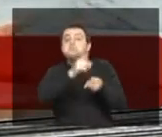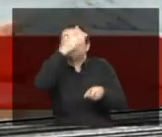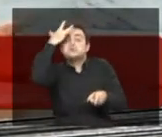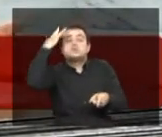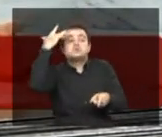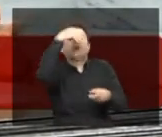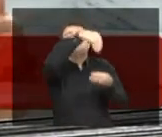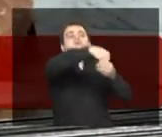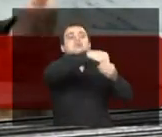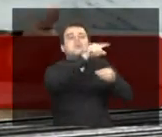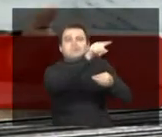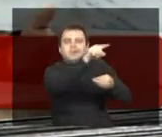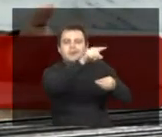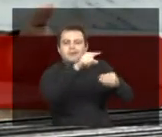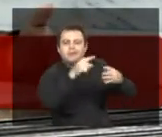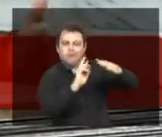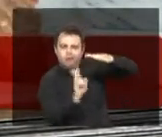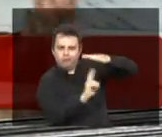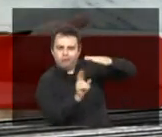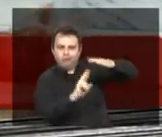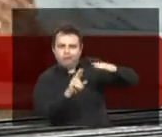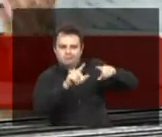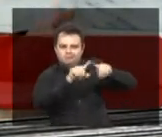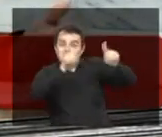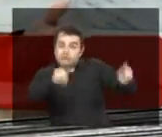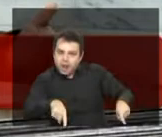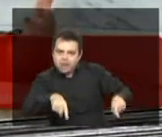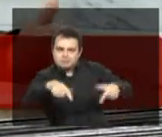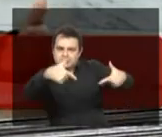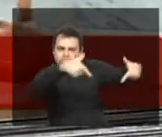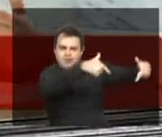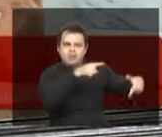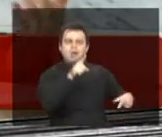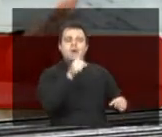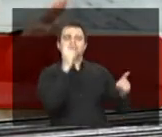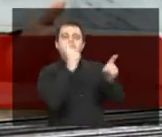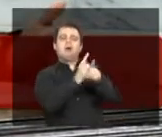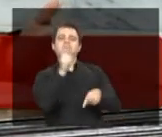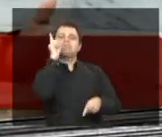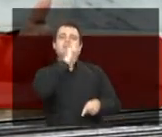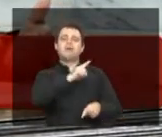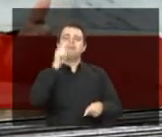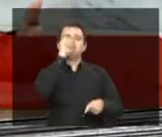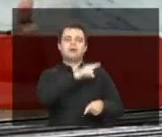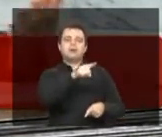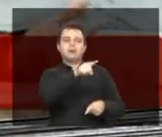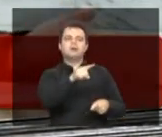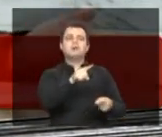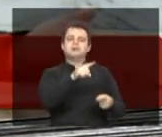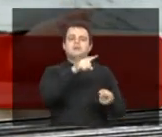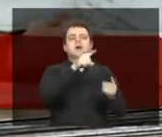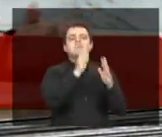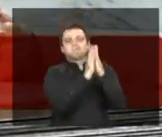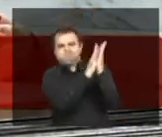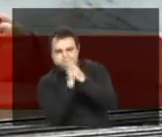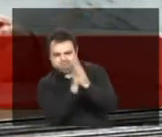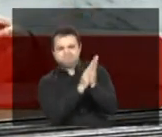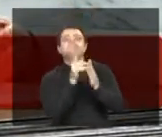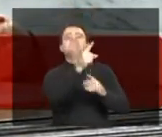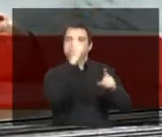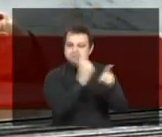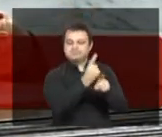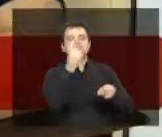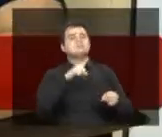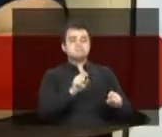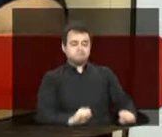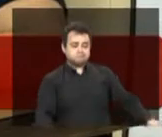vocês conseguiram comparar e ver realmente que existem algumas falhas, não só em relação à lotação, mas também à higienização dos ônibus durante a